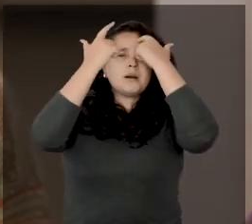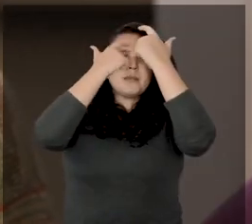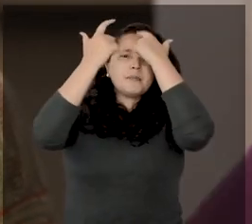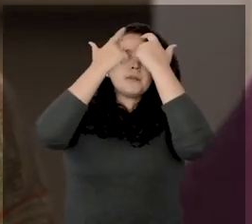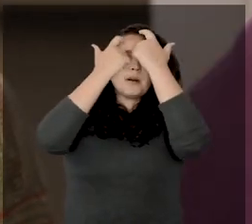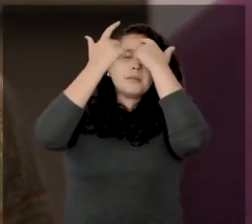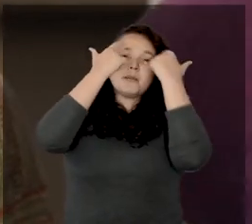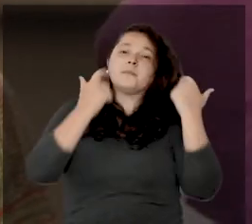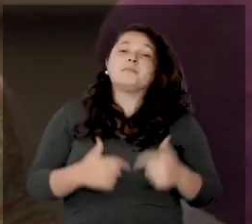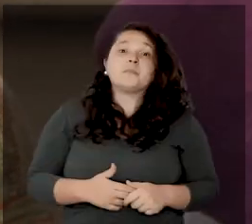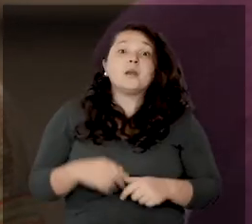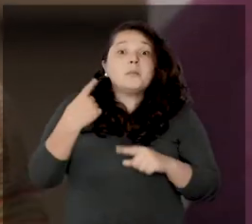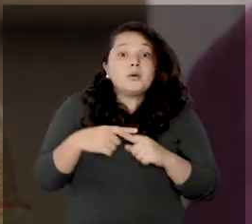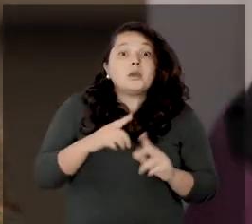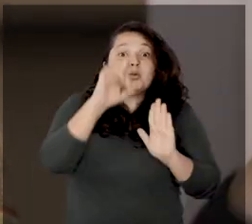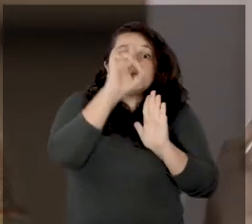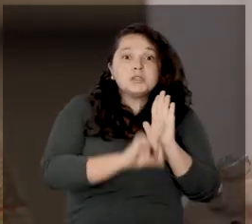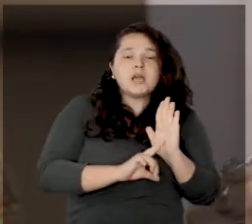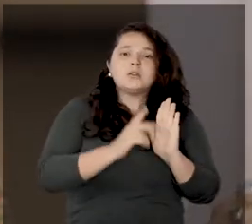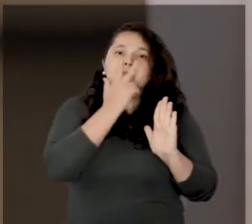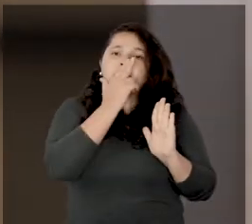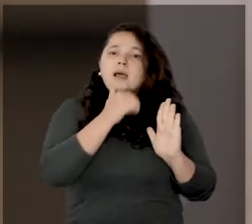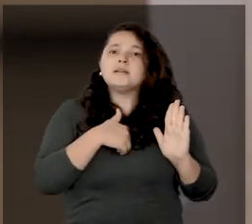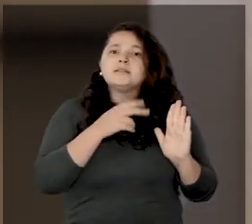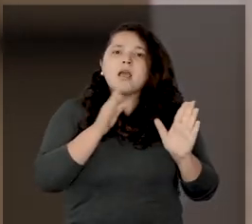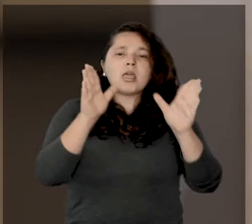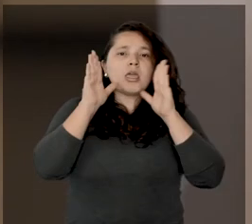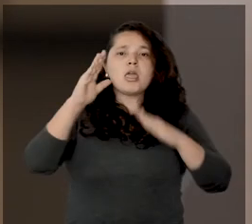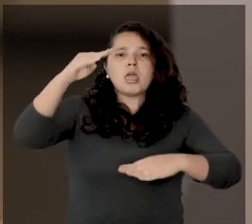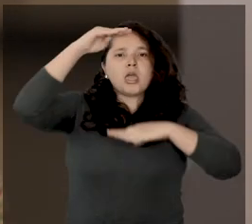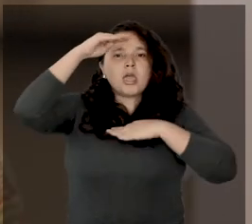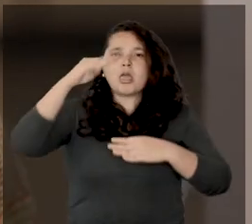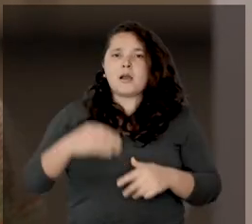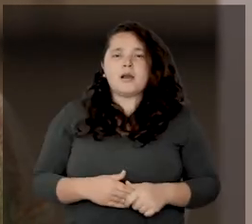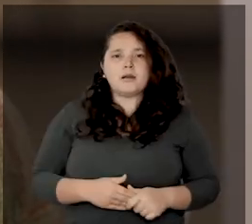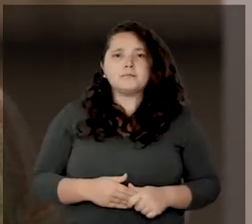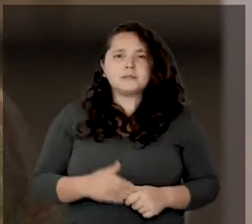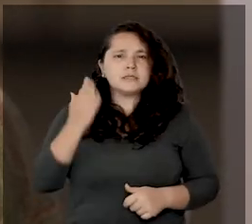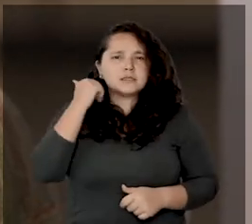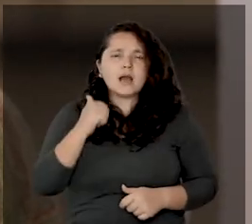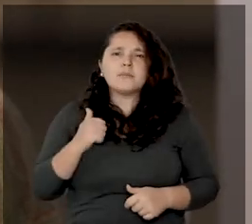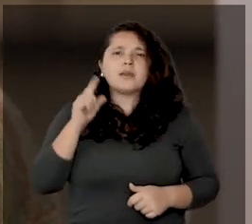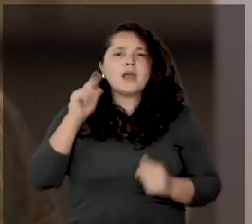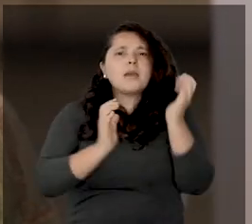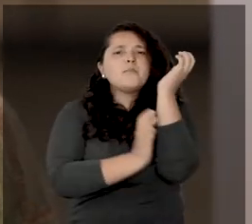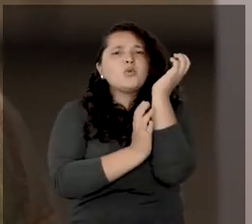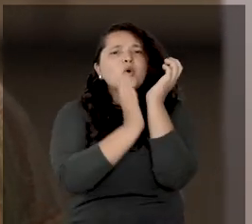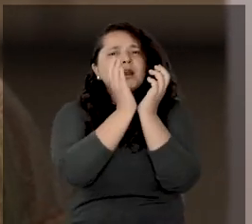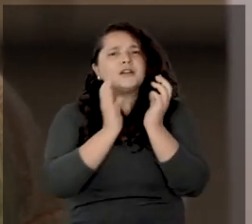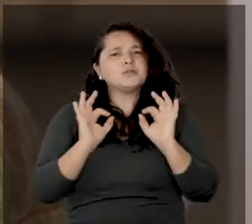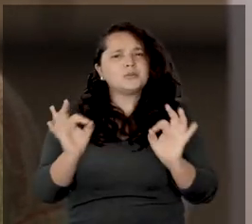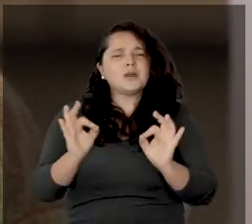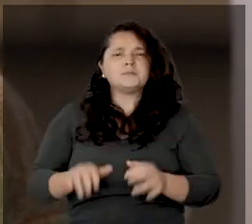está engessado, né? Tudo está muito engessado, tudo amarrado em nomenclaturas e tudo. Depende de papel. Né? Então, eu acredito